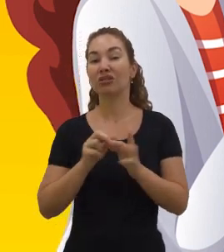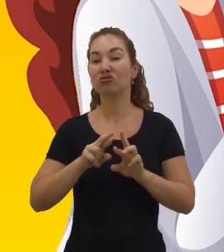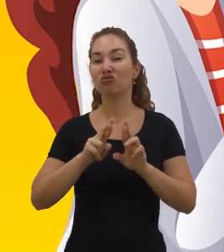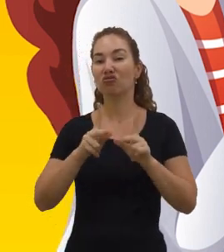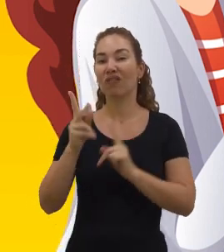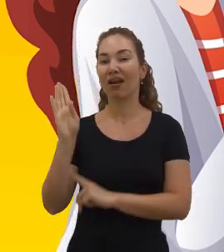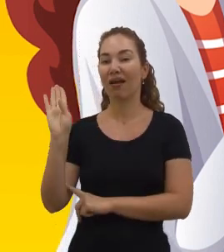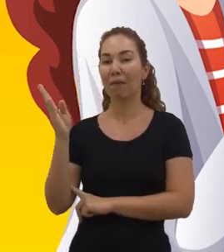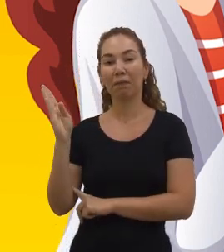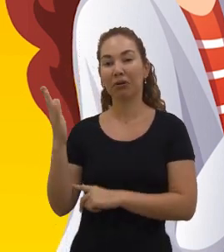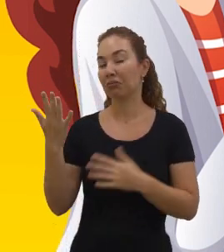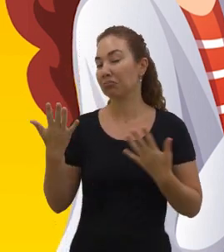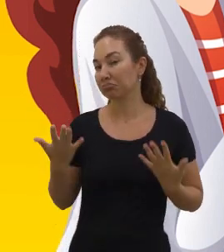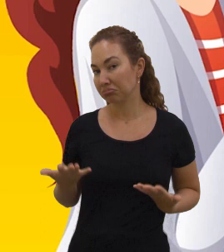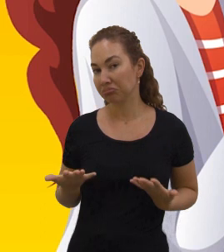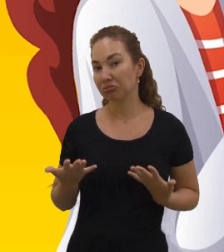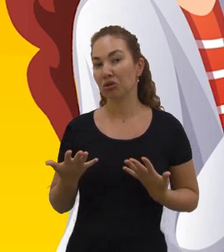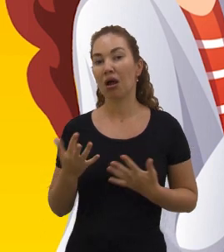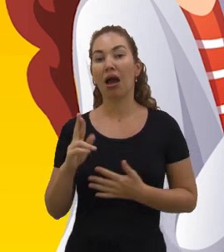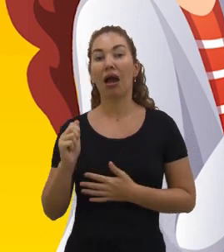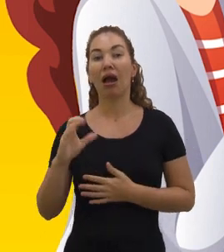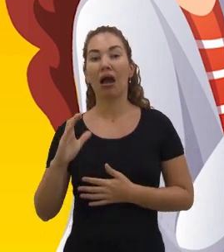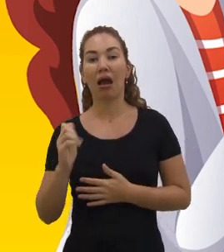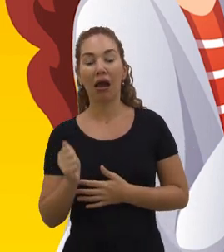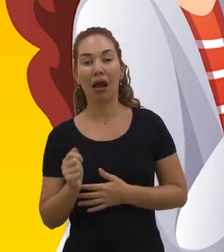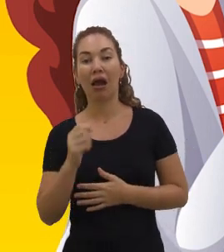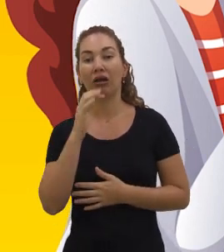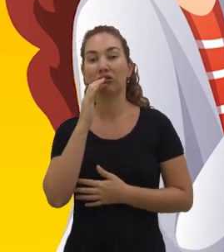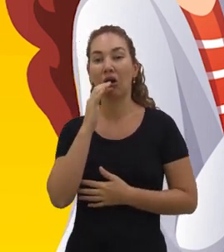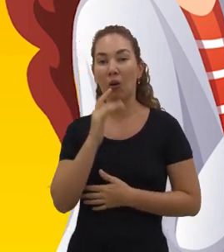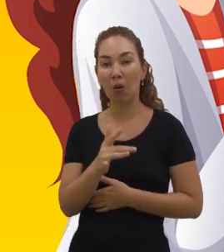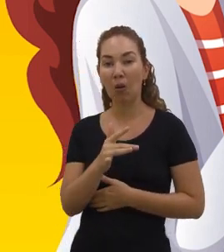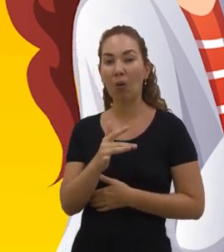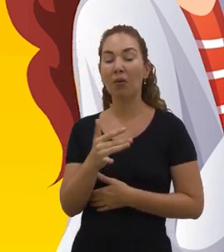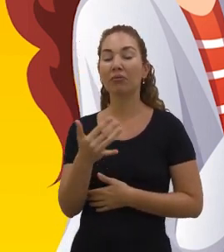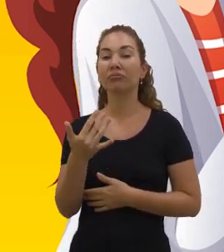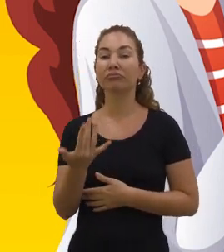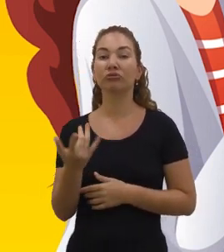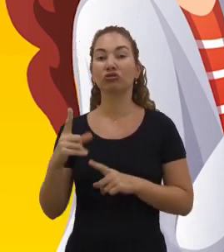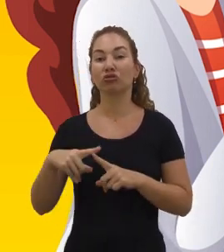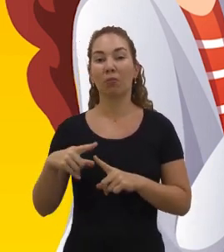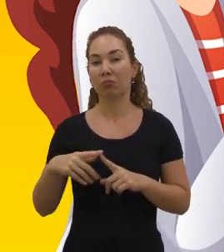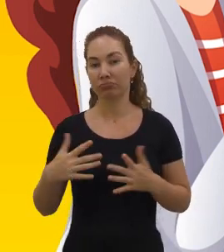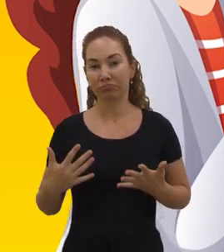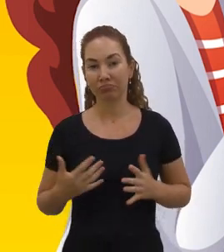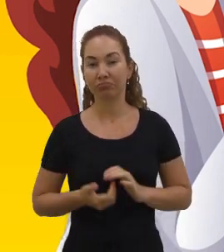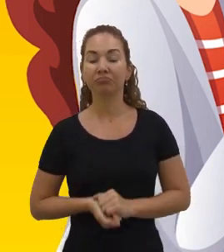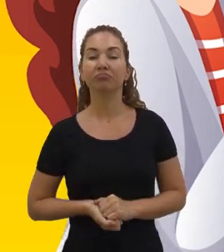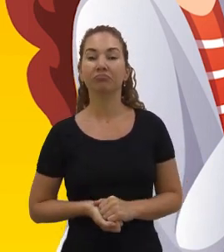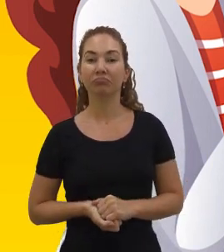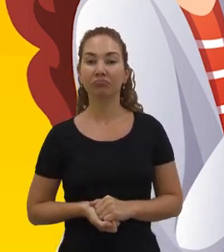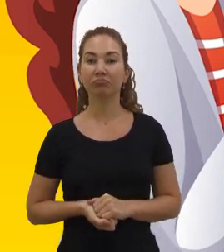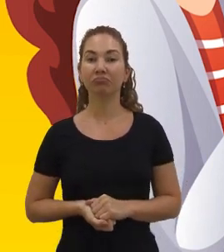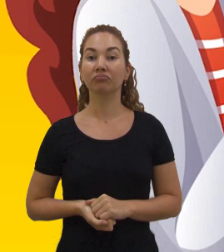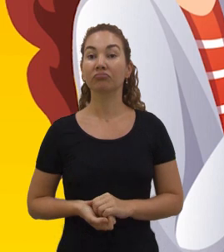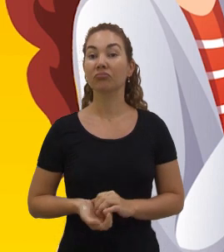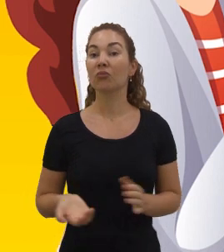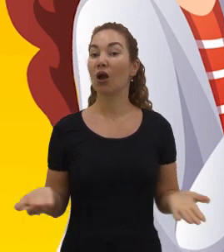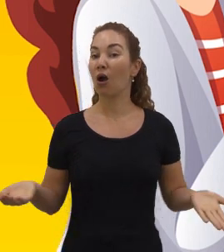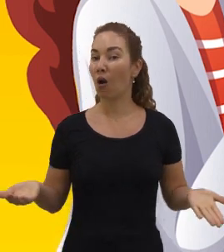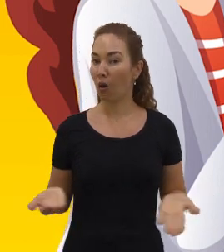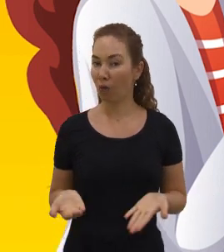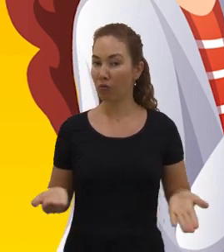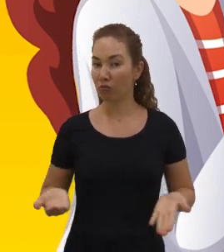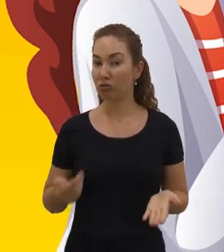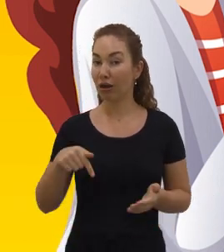biológicas, seja por questão de raça, cor ou tipo. A gente, hoje em dia,